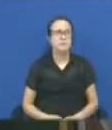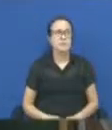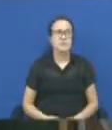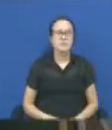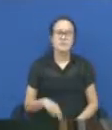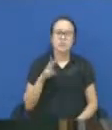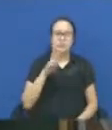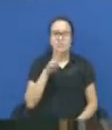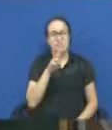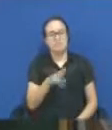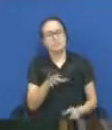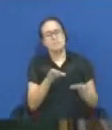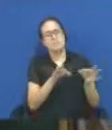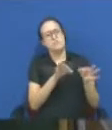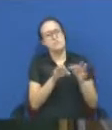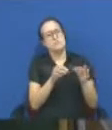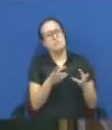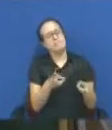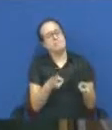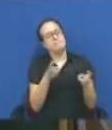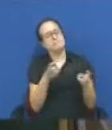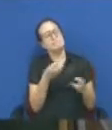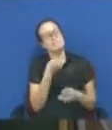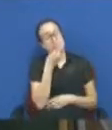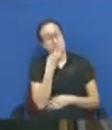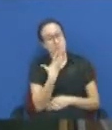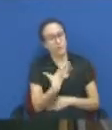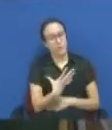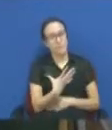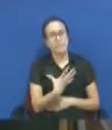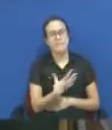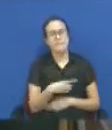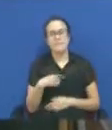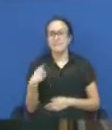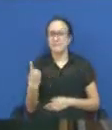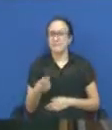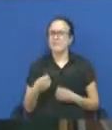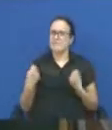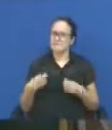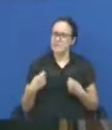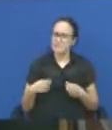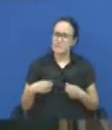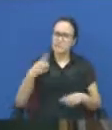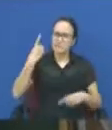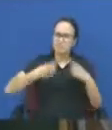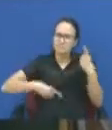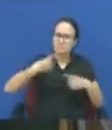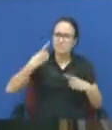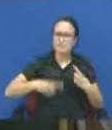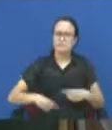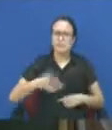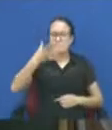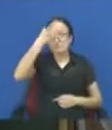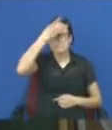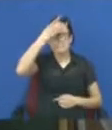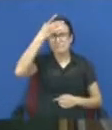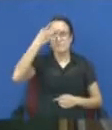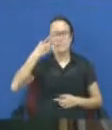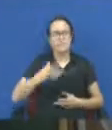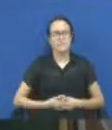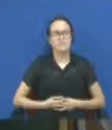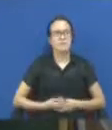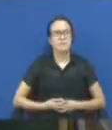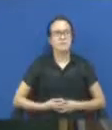projeto, vereador. Porque é o momento da gente começar a disputar as consciências. É o momento da gente, com esta campanha, com este